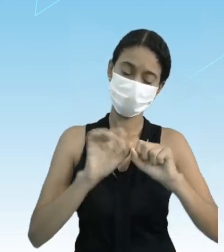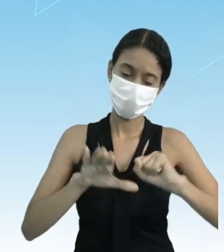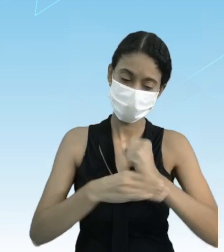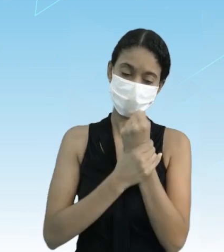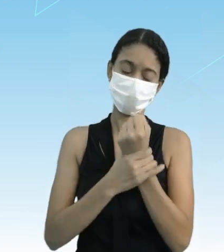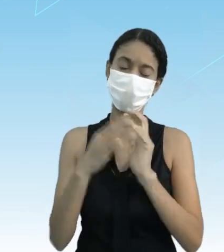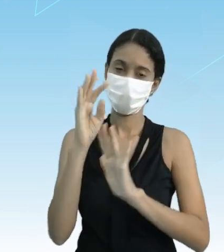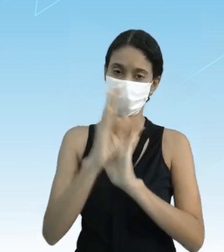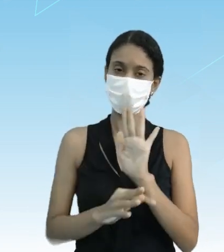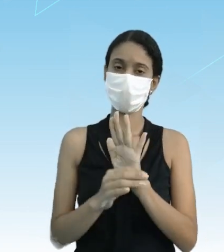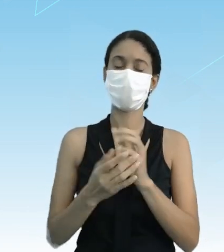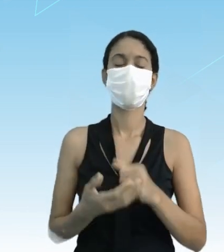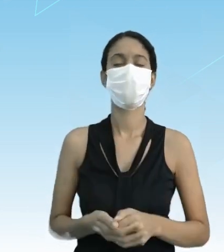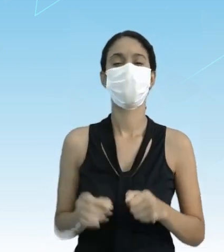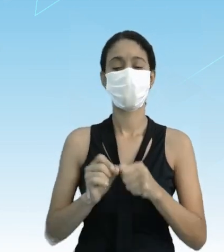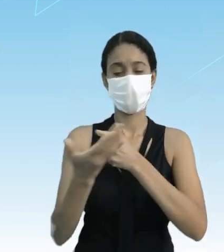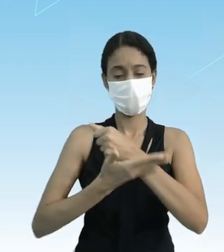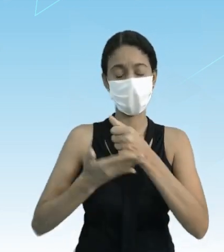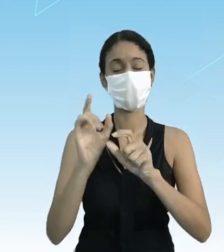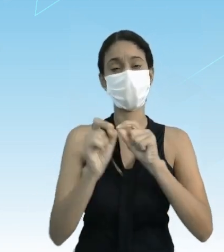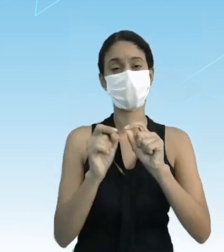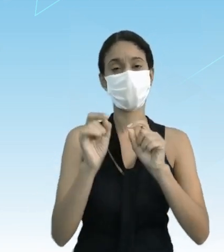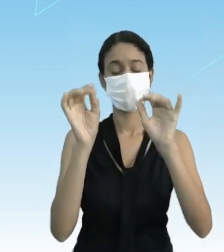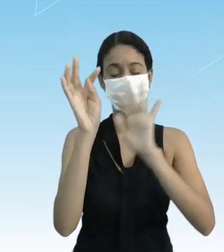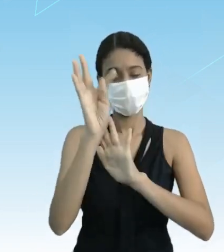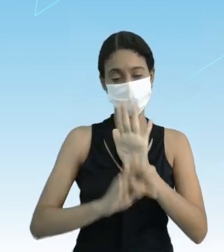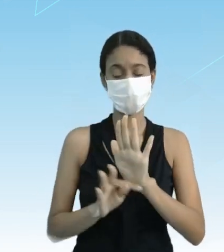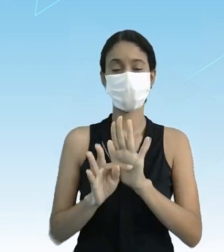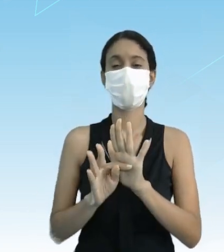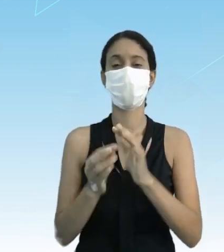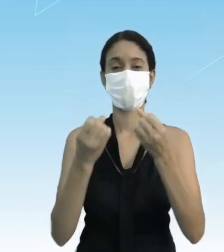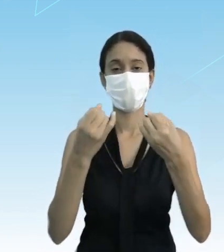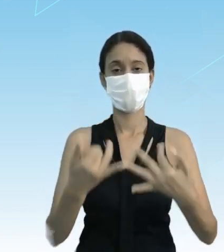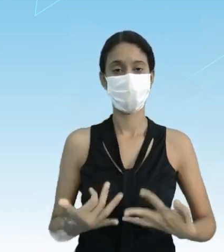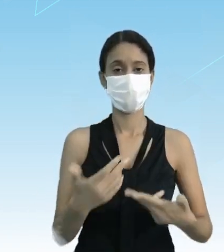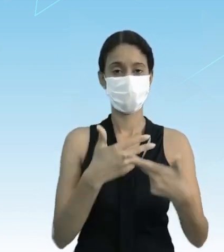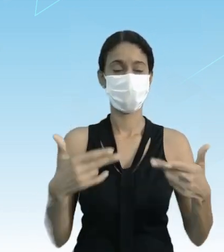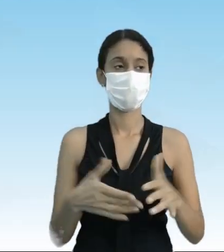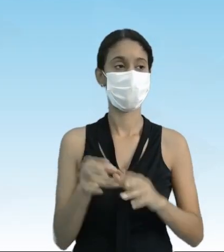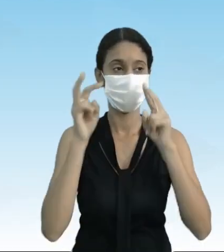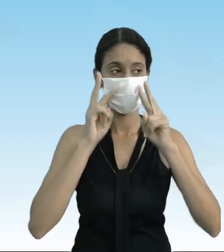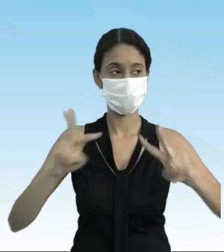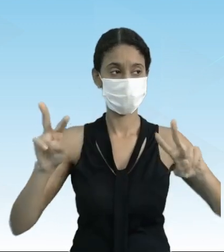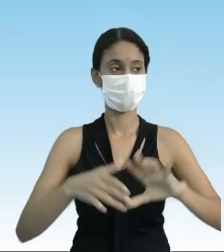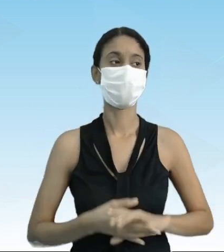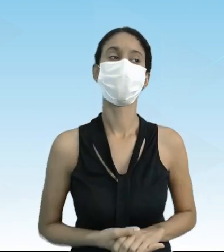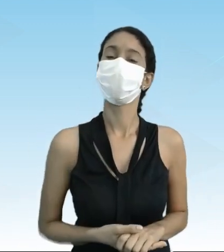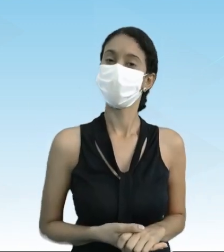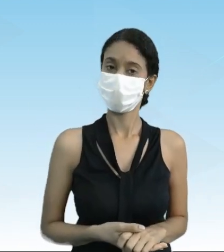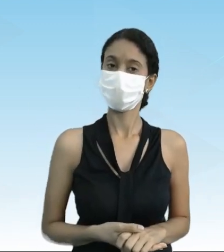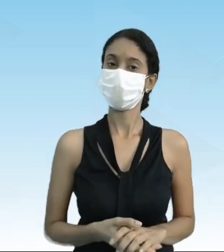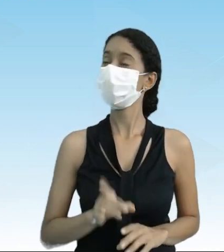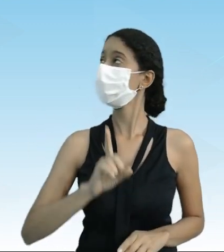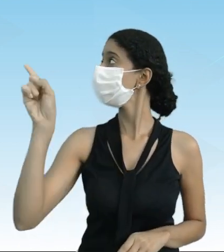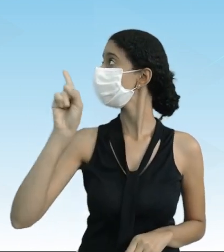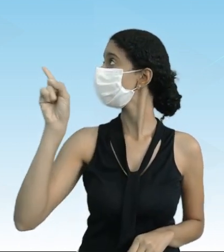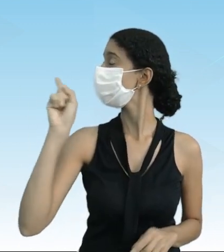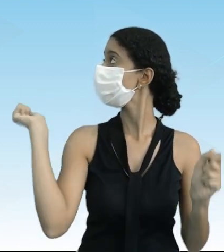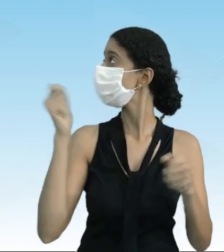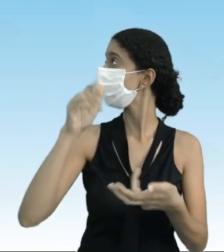texto, basear seu texto através da fala de alguém. Olhem essa imagem aqui. Essa imagem